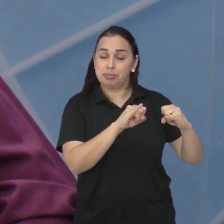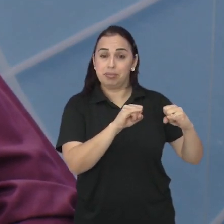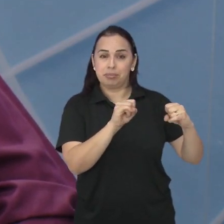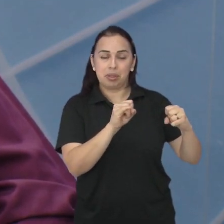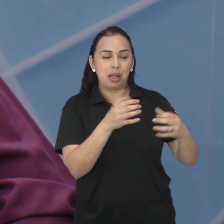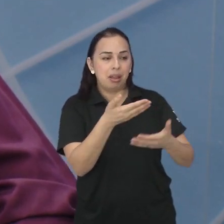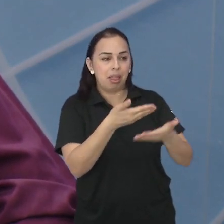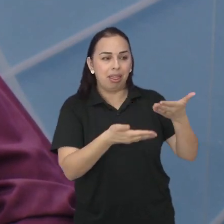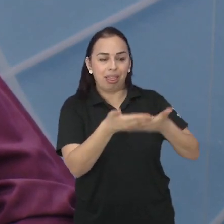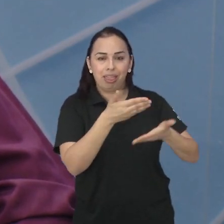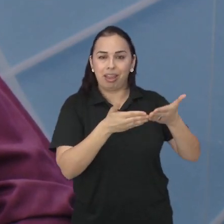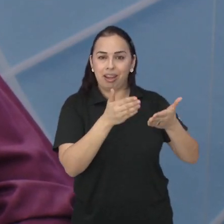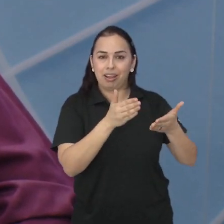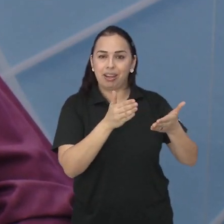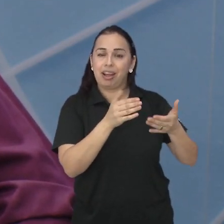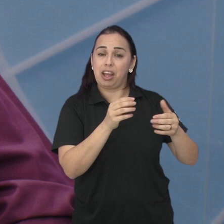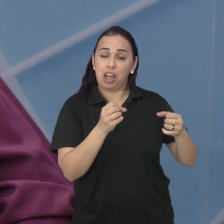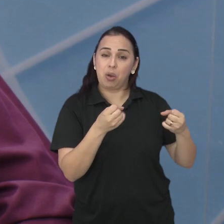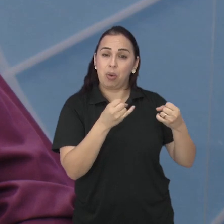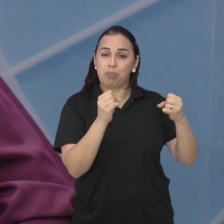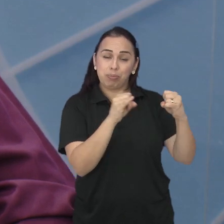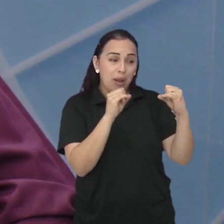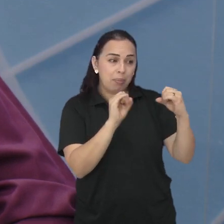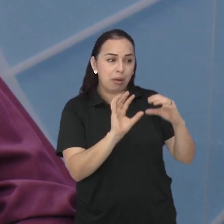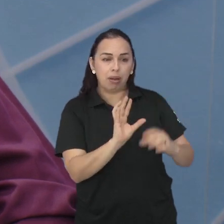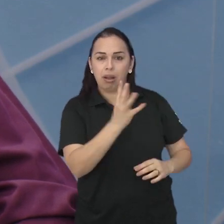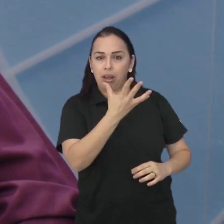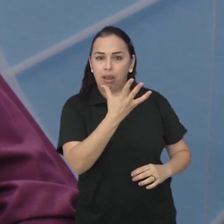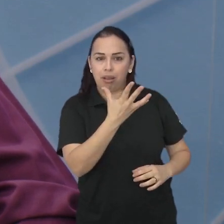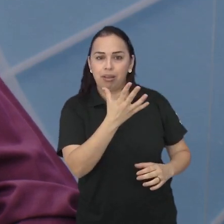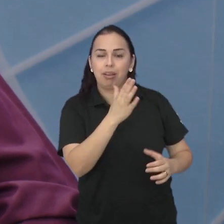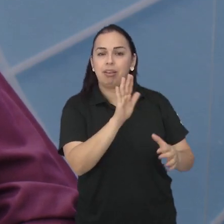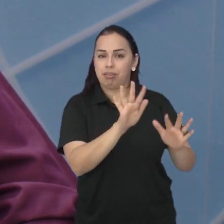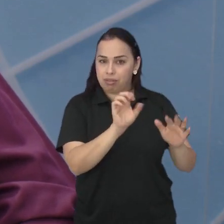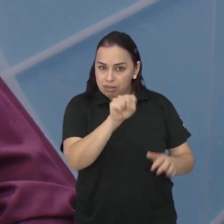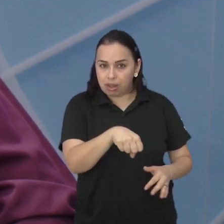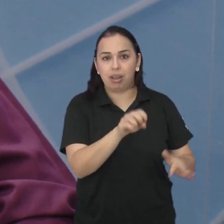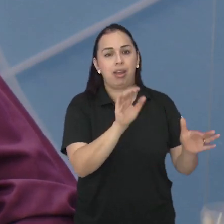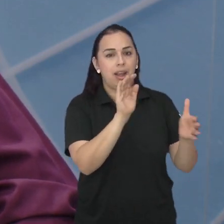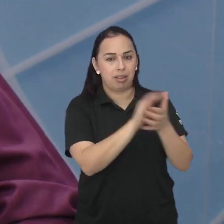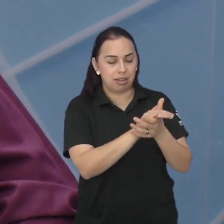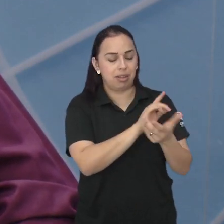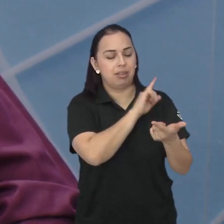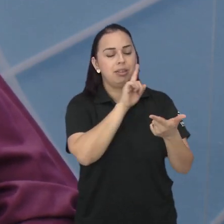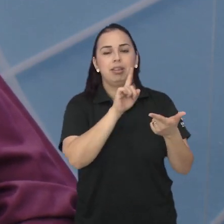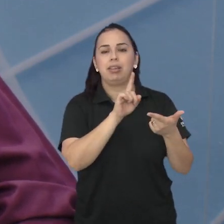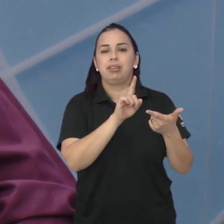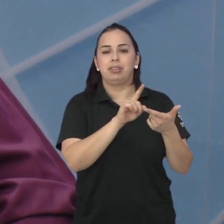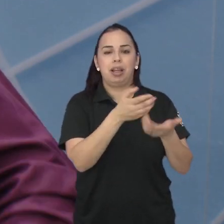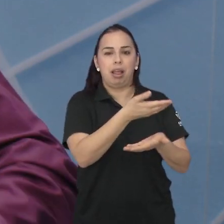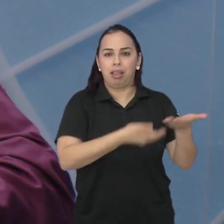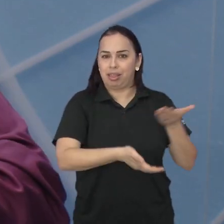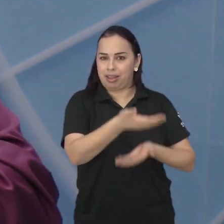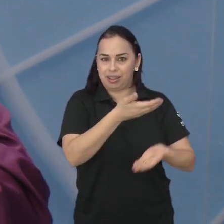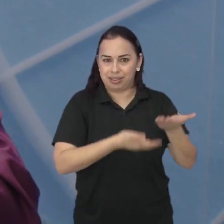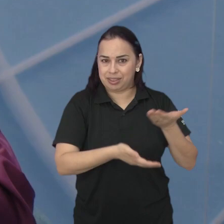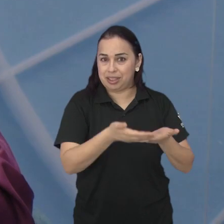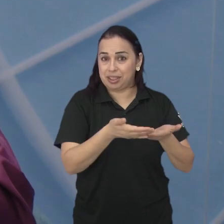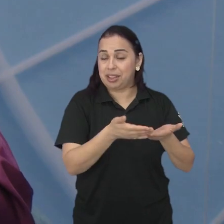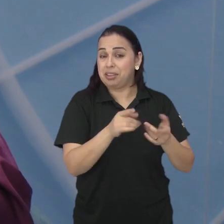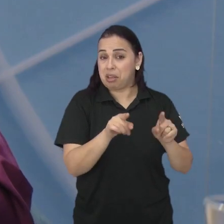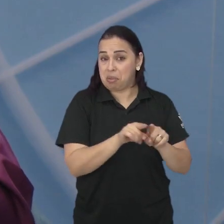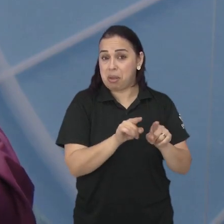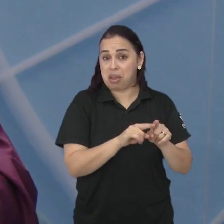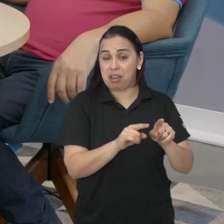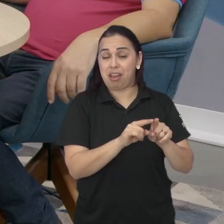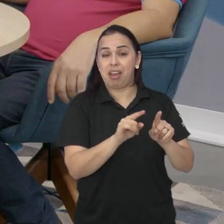de prazeres. Então, a afetividade começa a vir. Então, sim, fazem família, tem suas relações e às vezes constrói sua